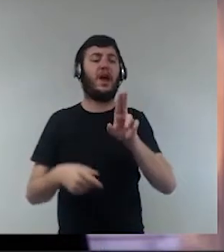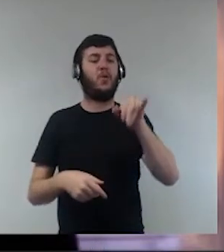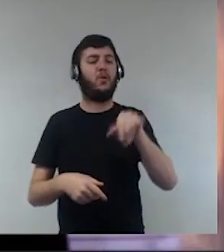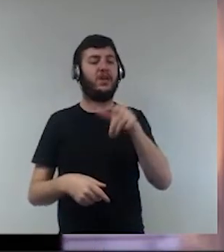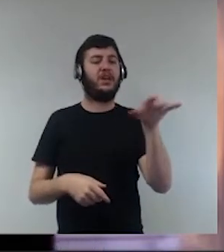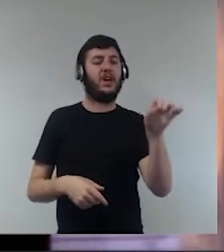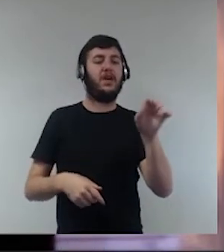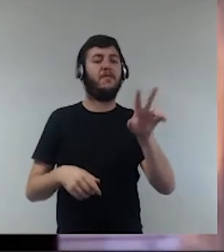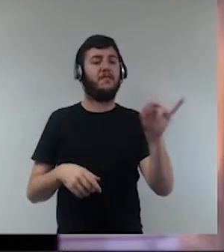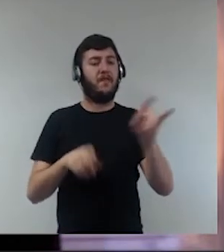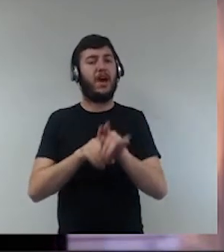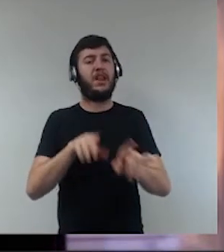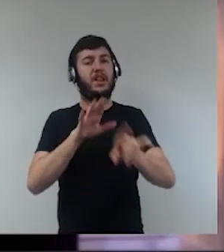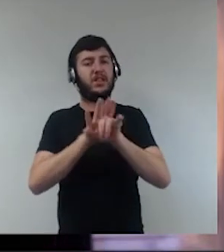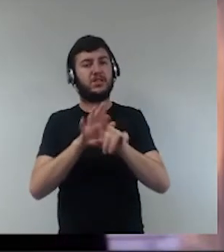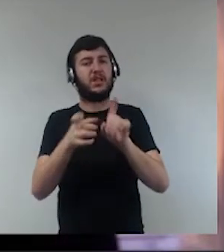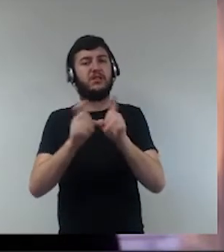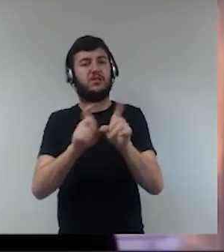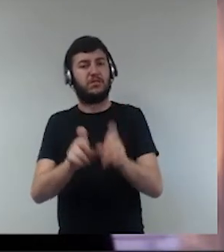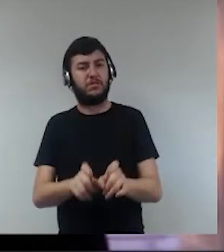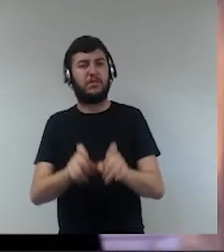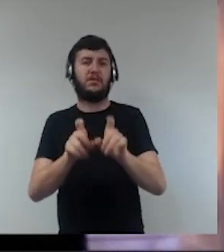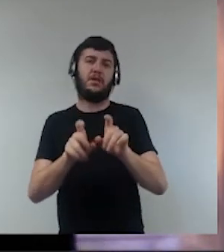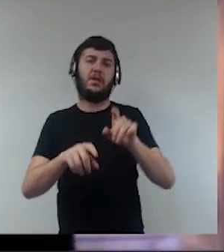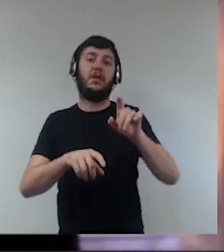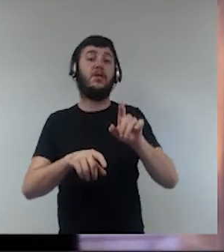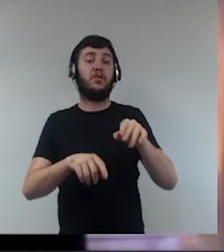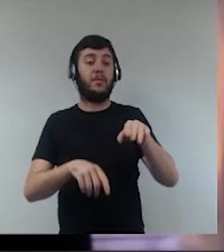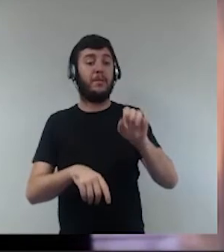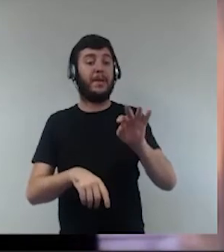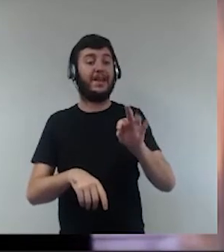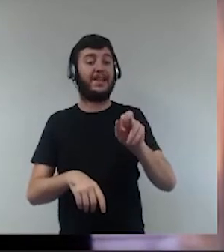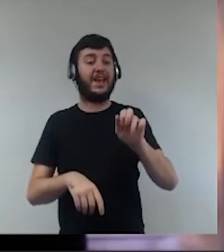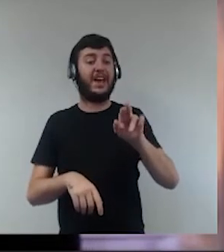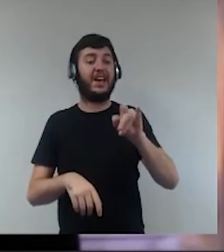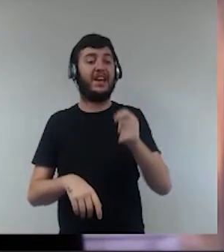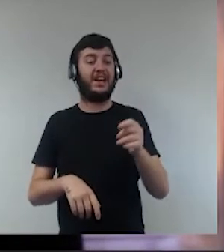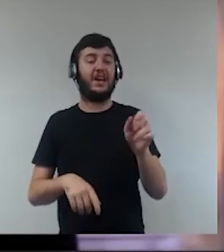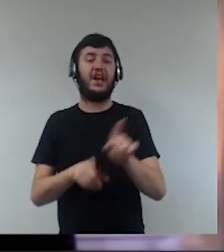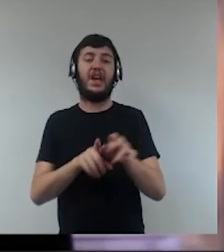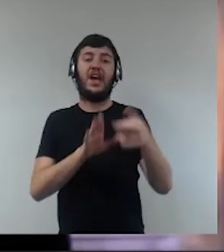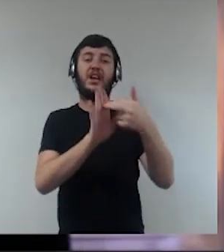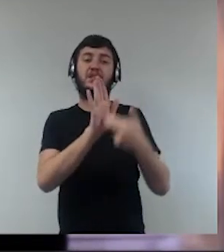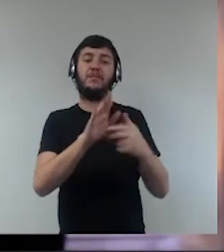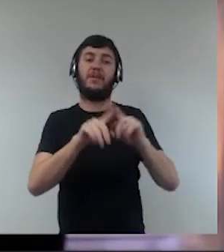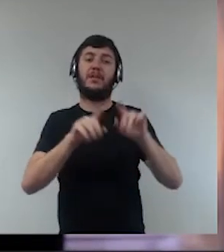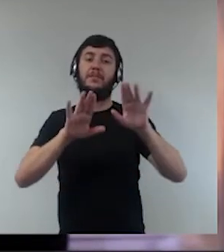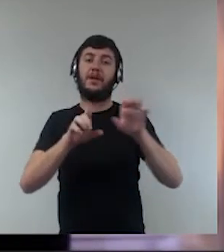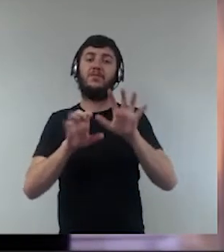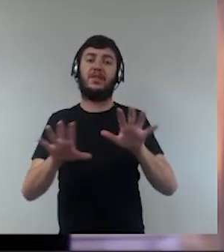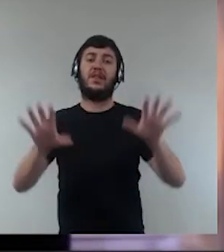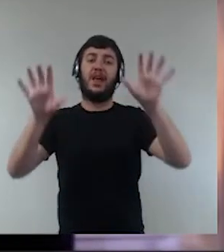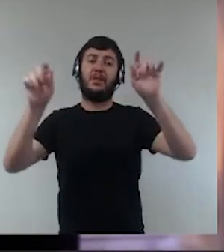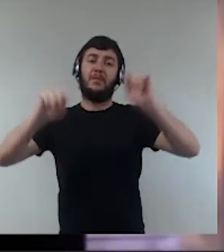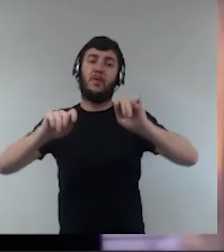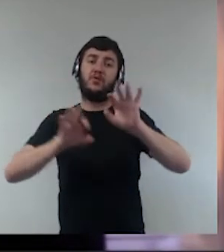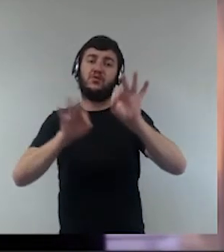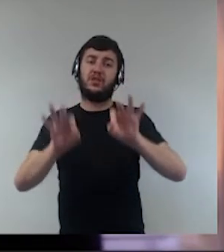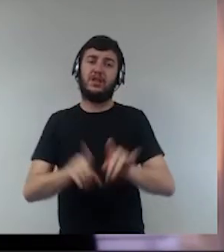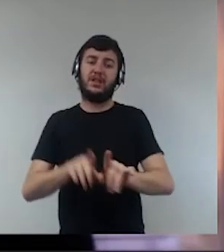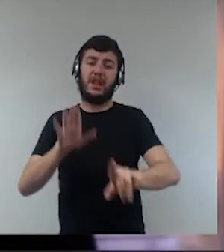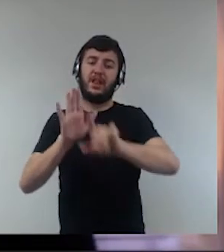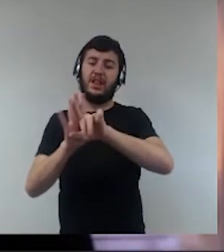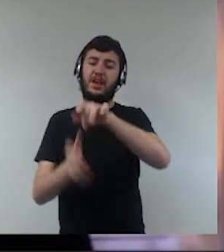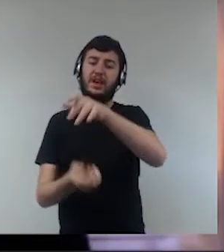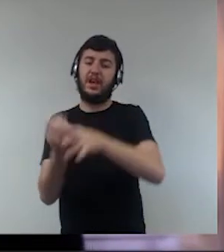sobre matéria procedimental. Então, nada impede que os estados eles editem leis para prever